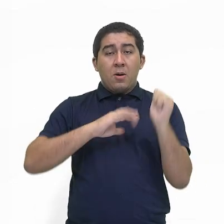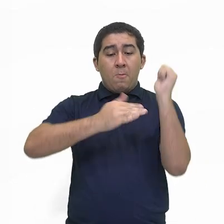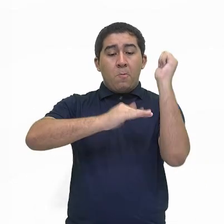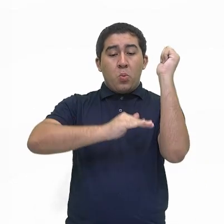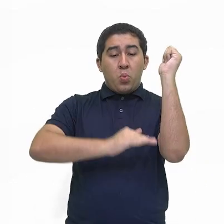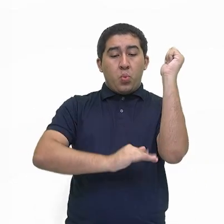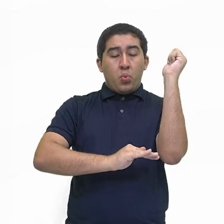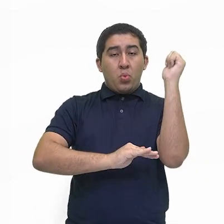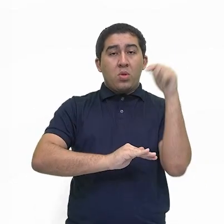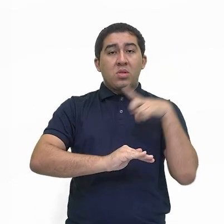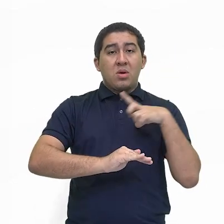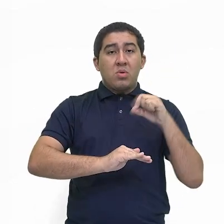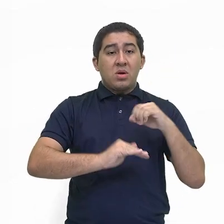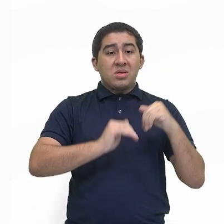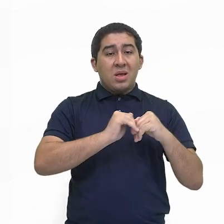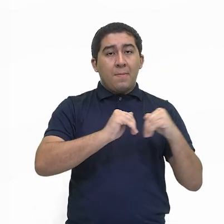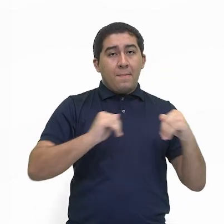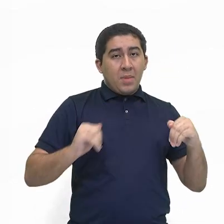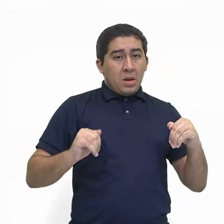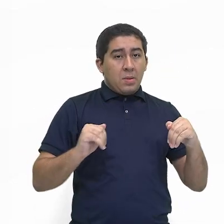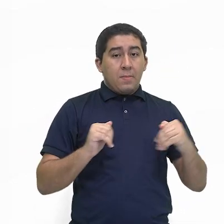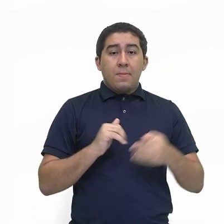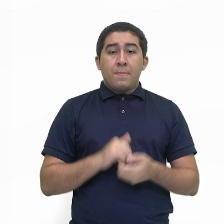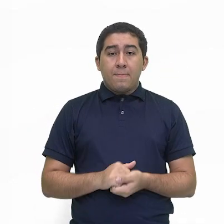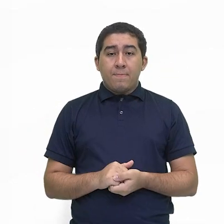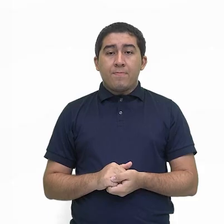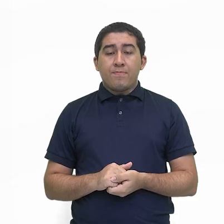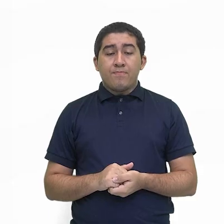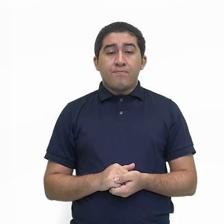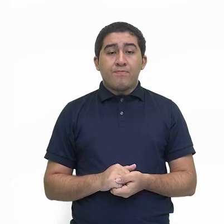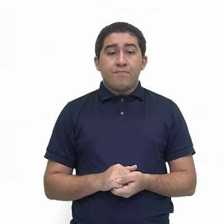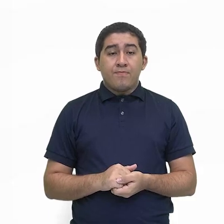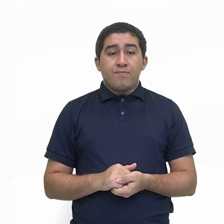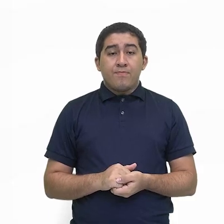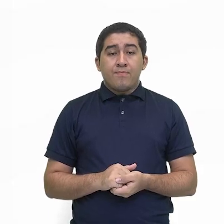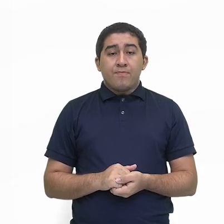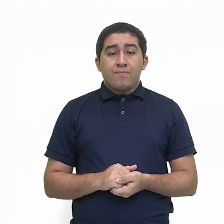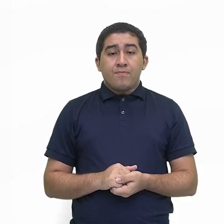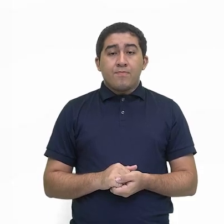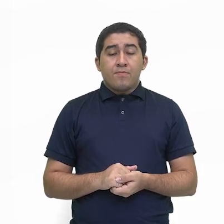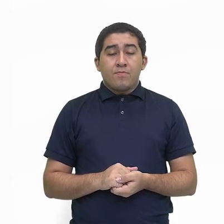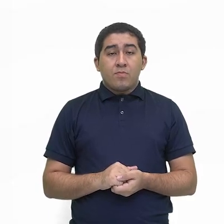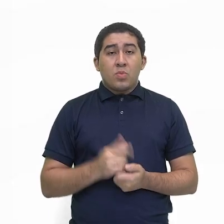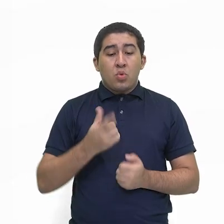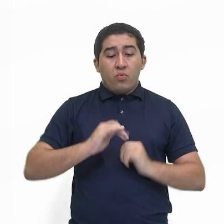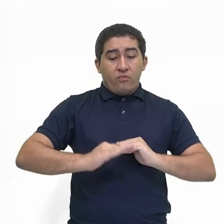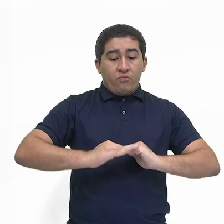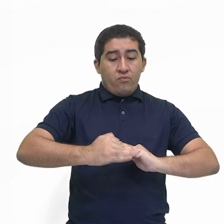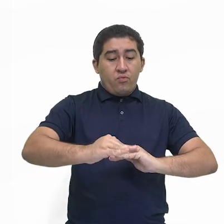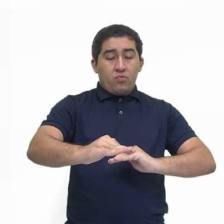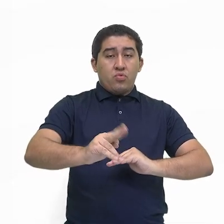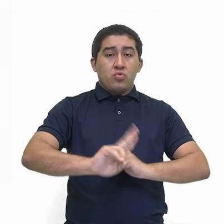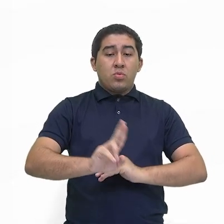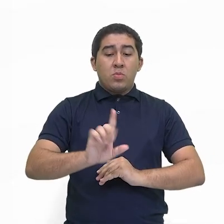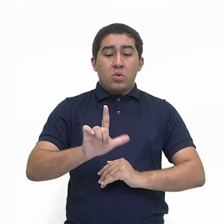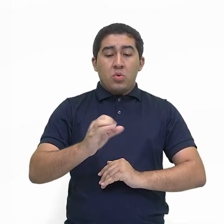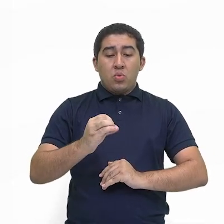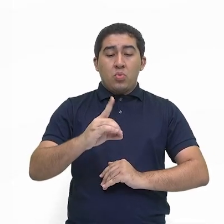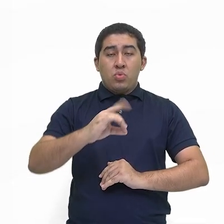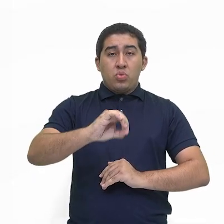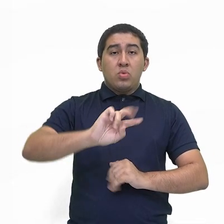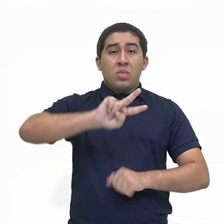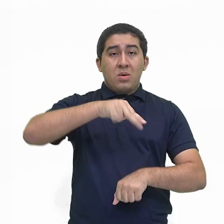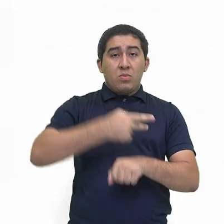afundam e se separam do restante do líquido. No fundo, eles formam um lodo que será